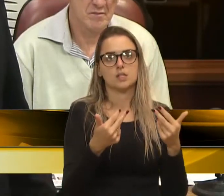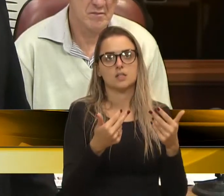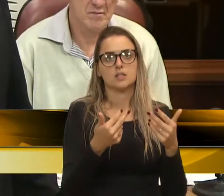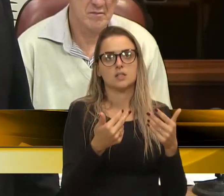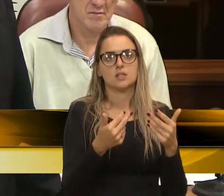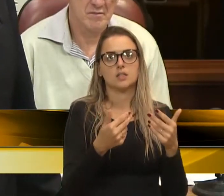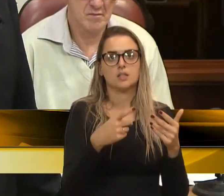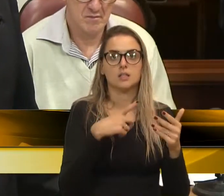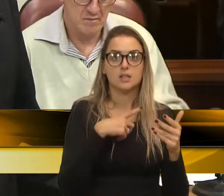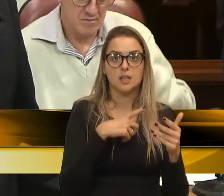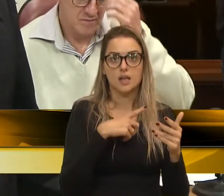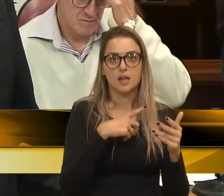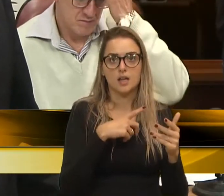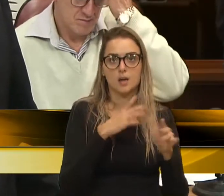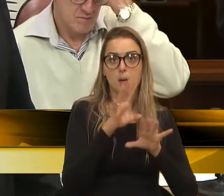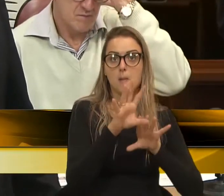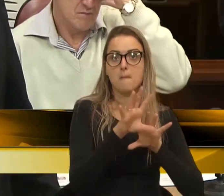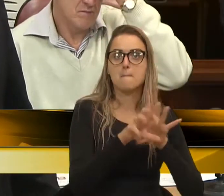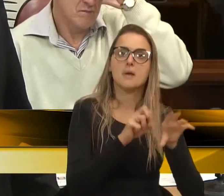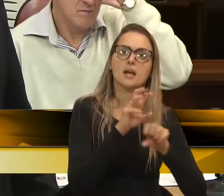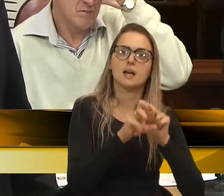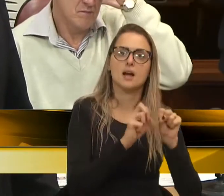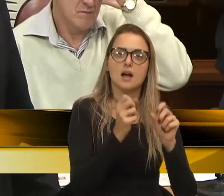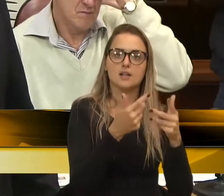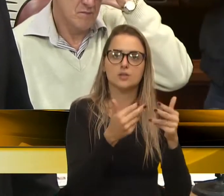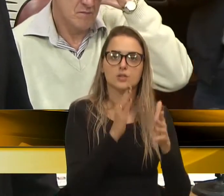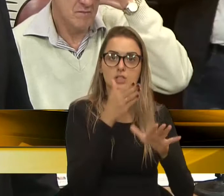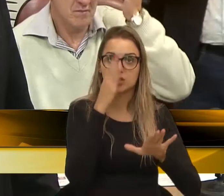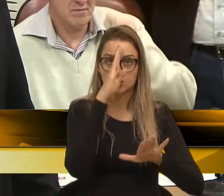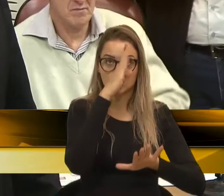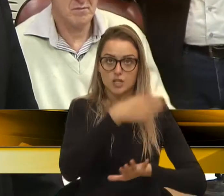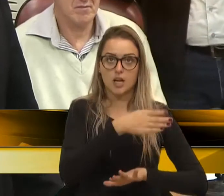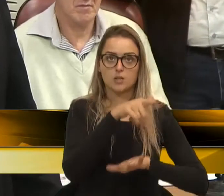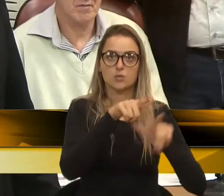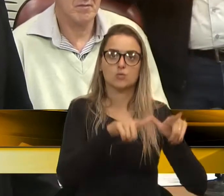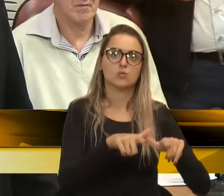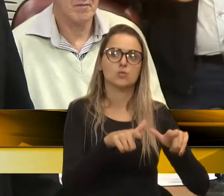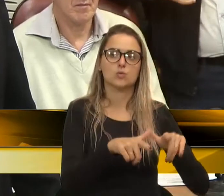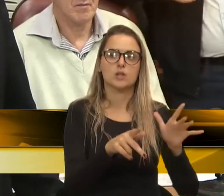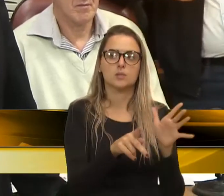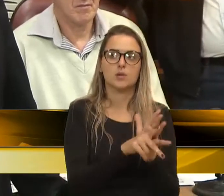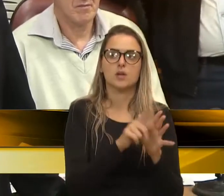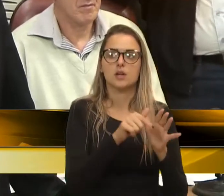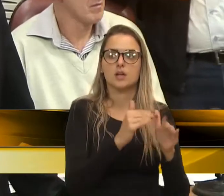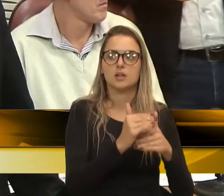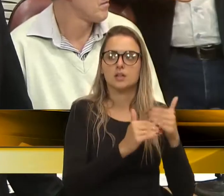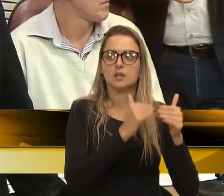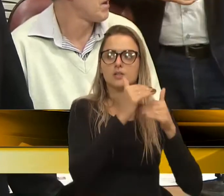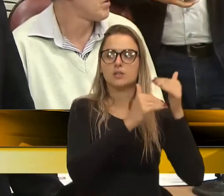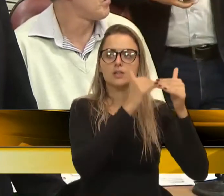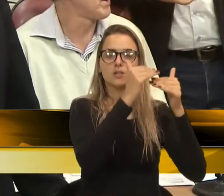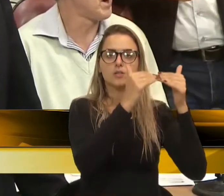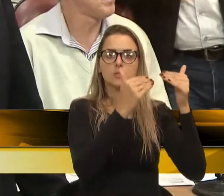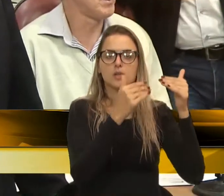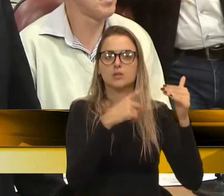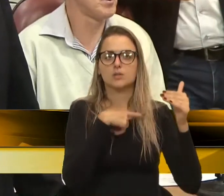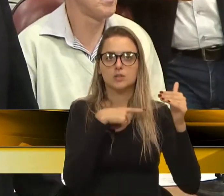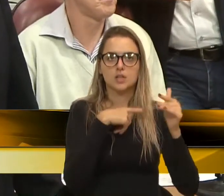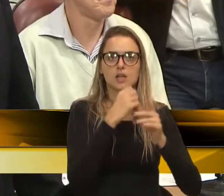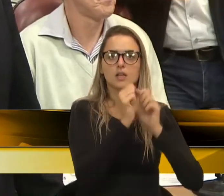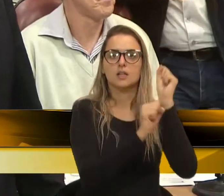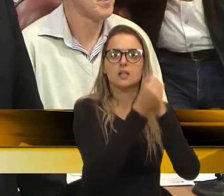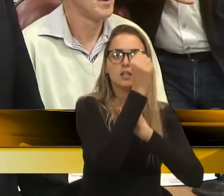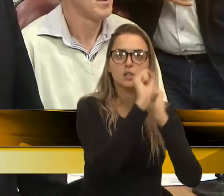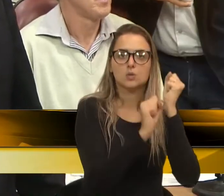frias, né? Então a gente vê de suma importância aquela região ali até para o desenvolvimento, onde pequenas indústrias voltadas como